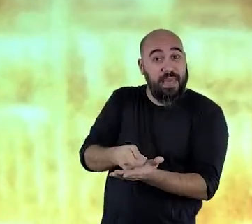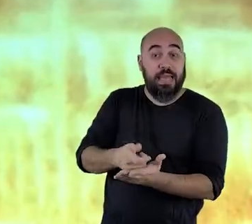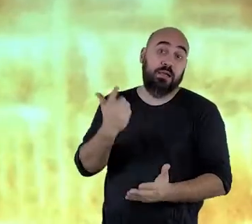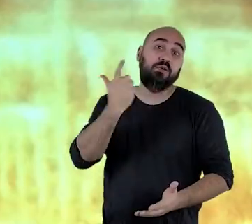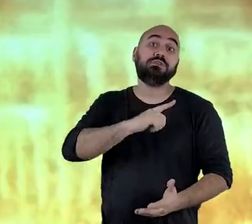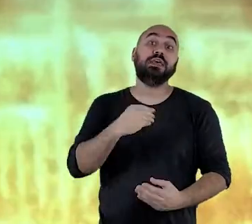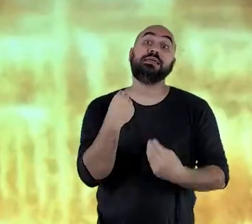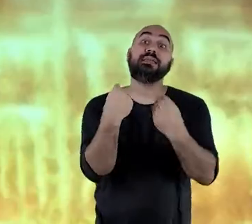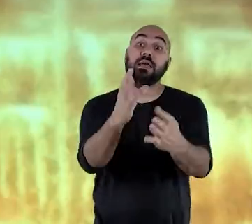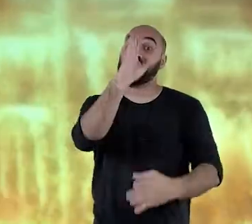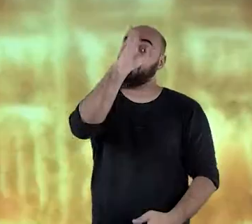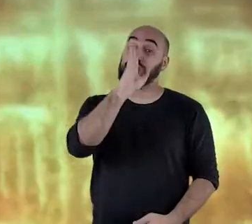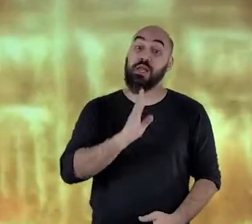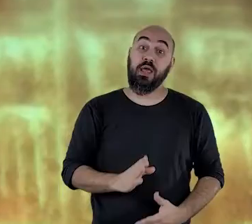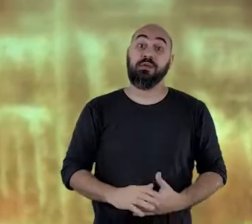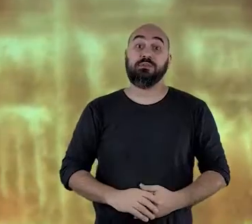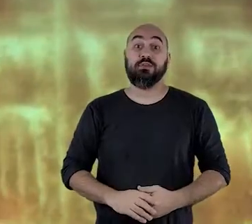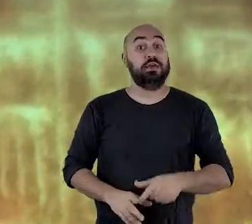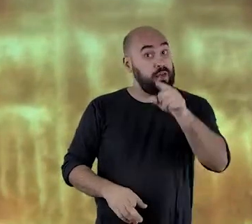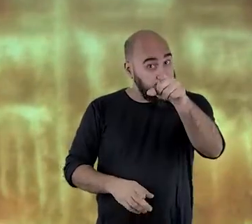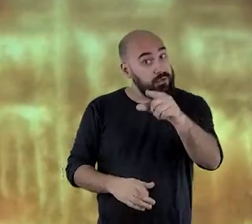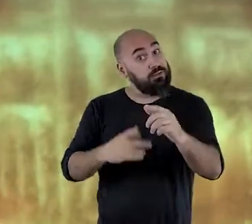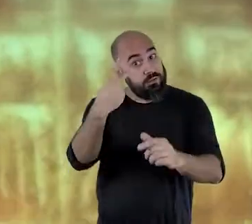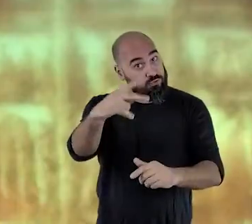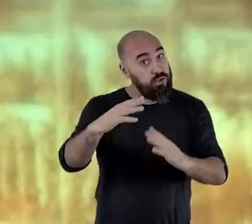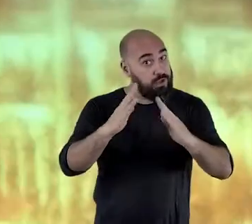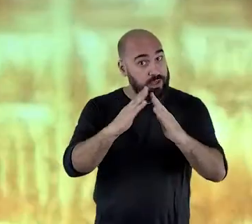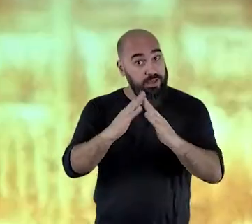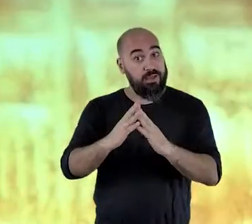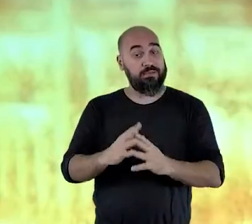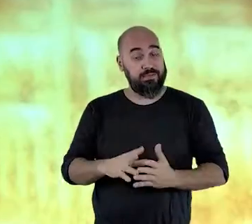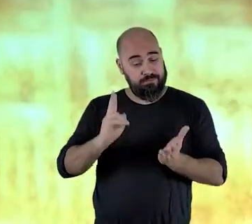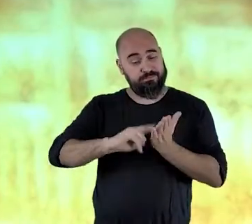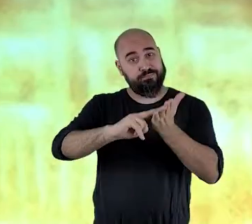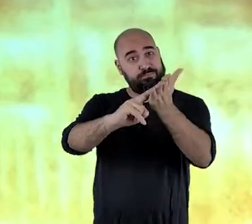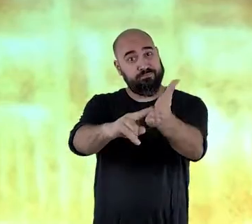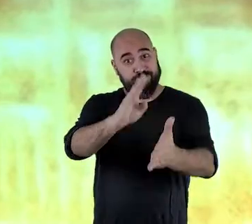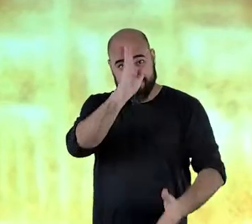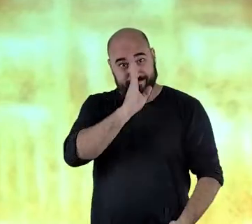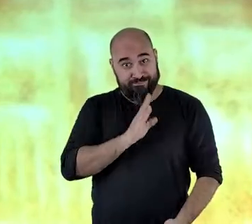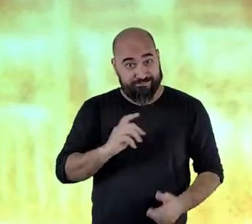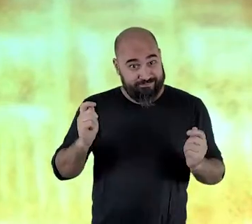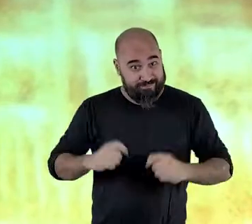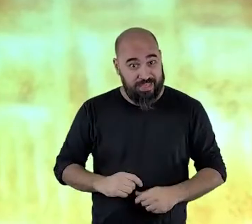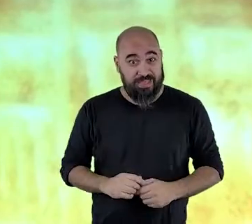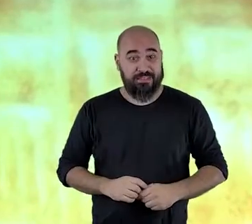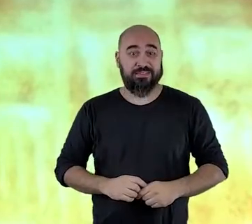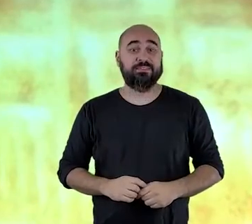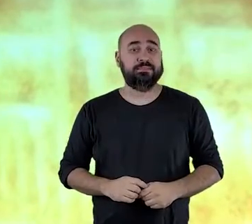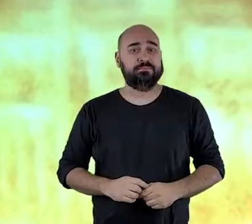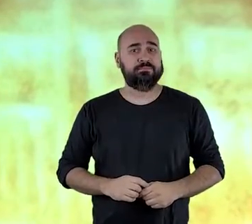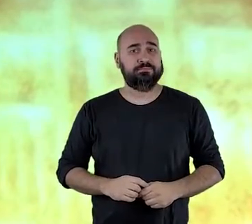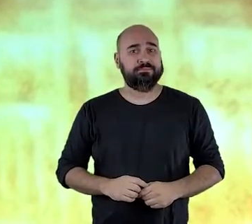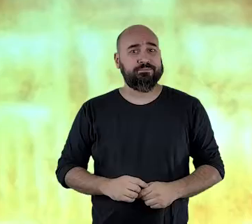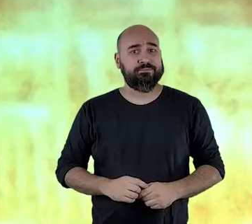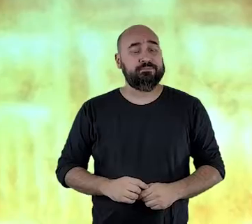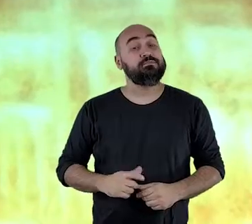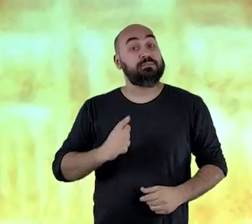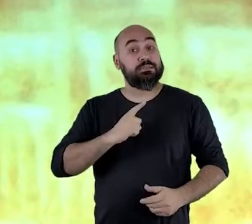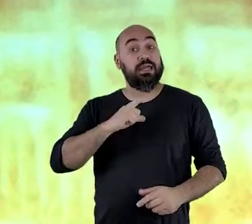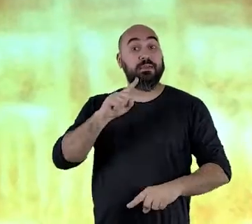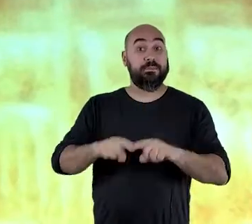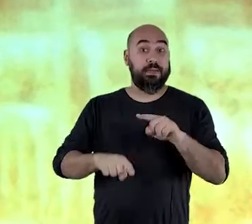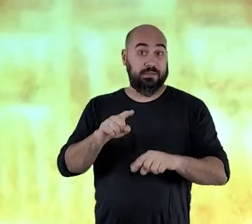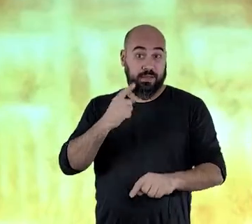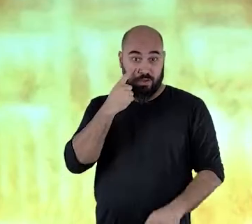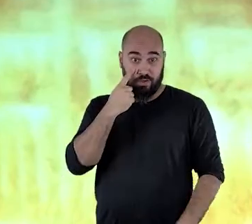você. Chega aí na sua casa, aonde você mora. Bom, eu tenho aqui nas minhas mãos tudo muito especial. E eu vou te falar